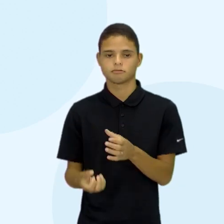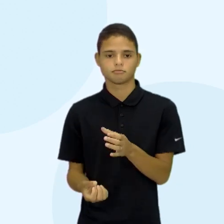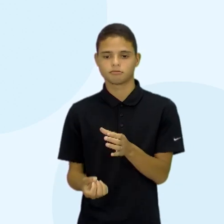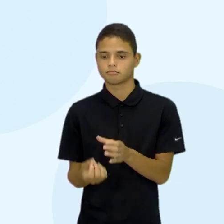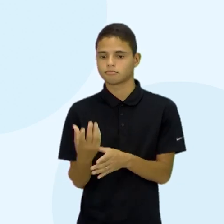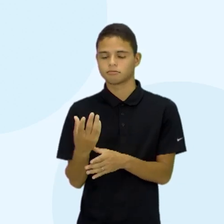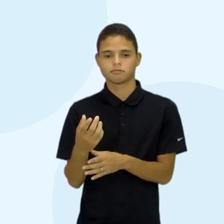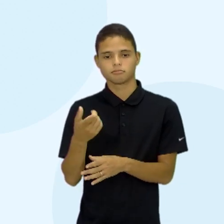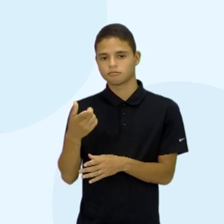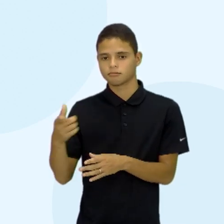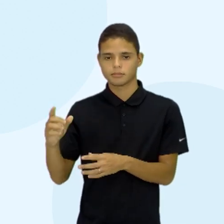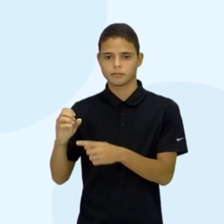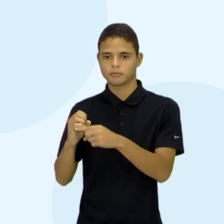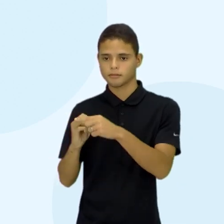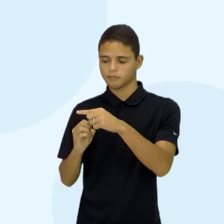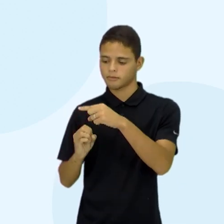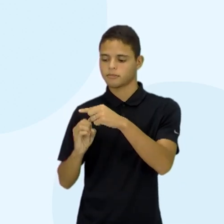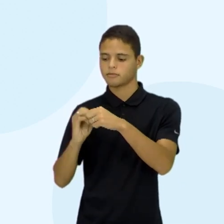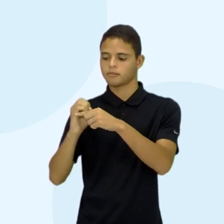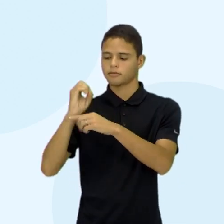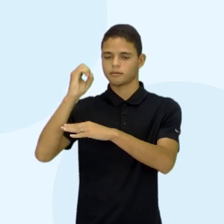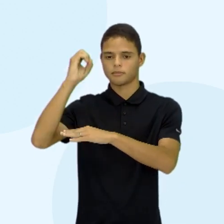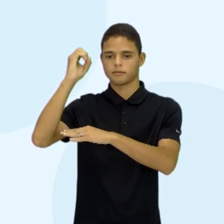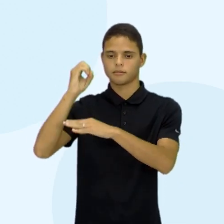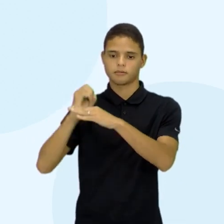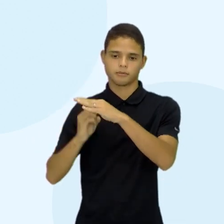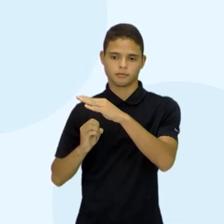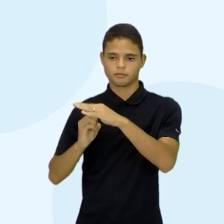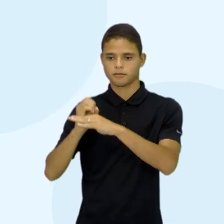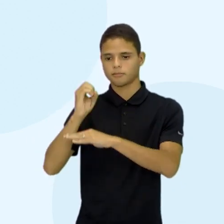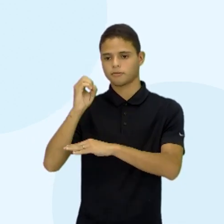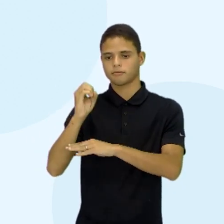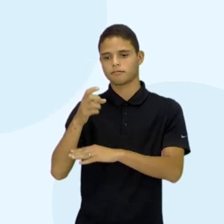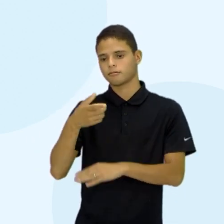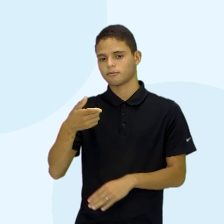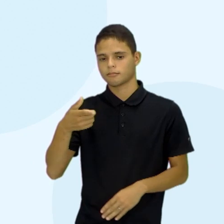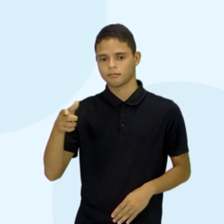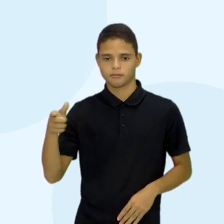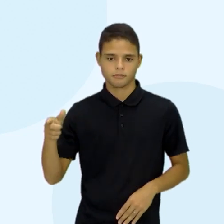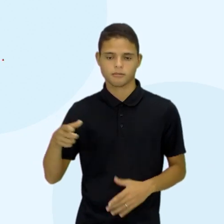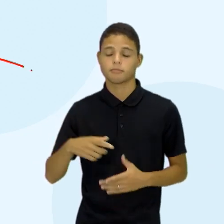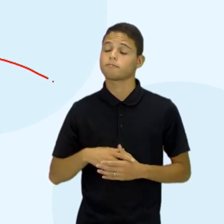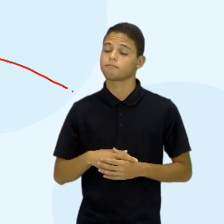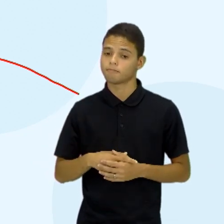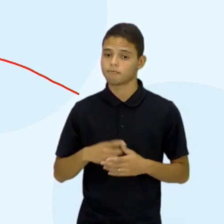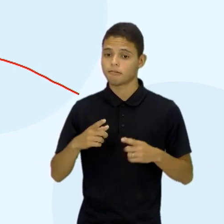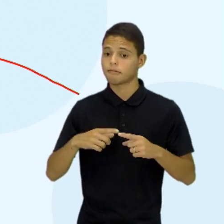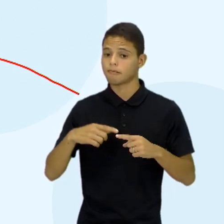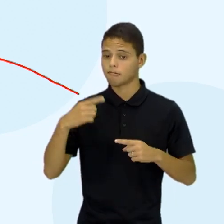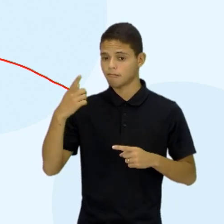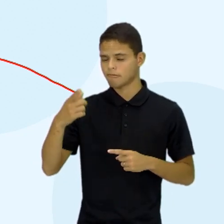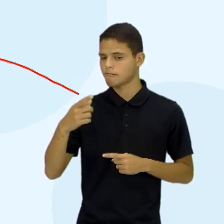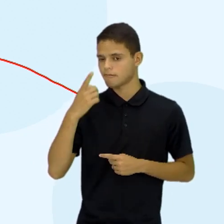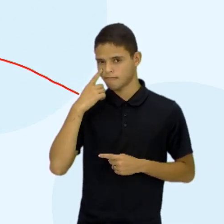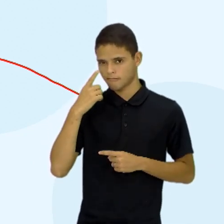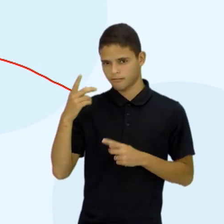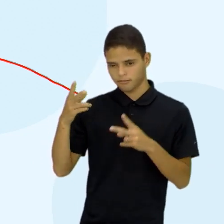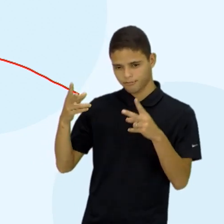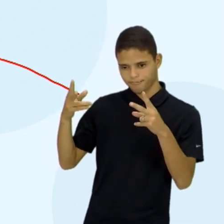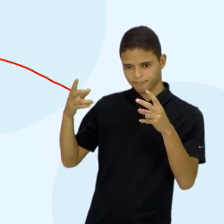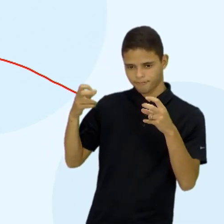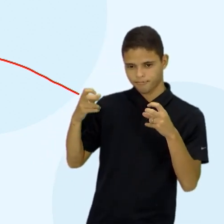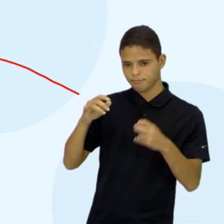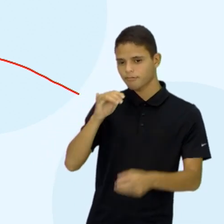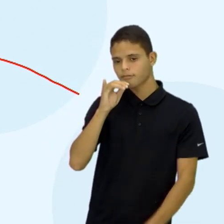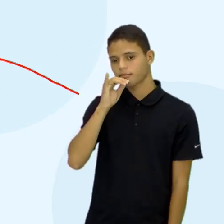tá bom Ó ficou sol é assim depois eu aparecer uma figura vou te mostrar aqui no esquininha se você é um observador e tá